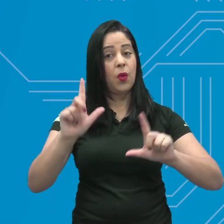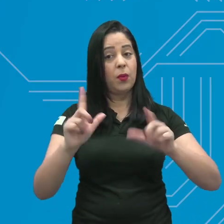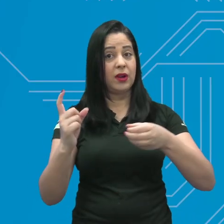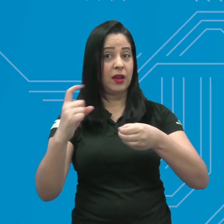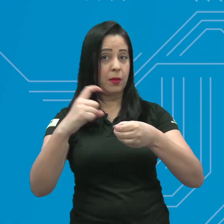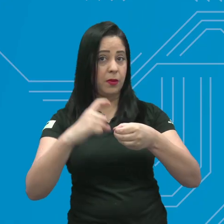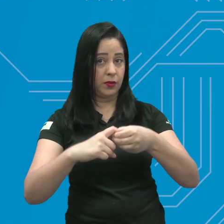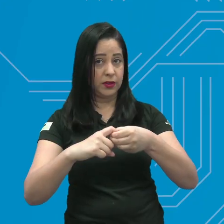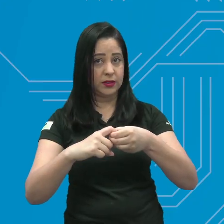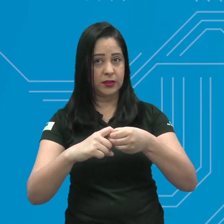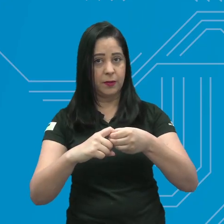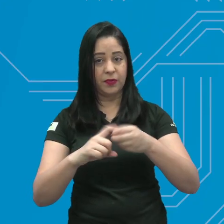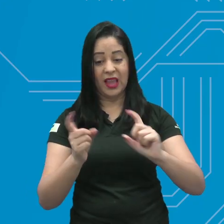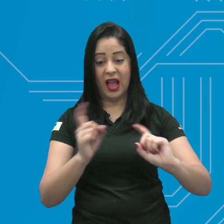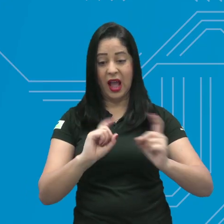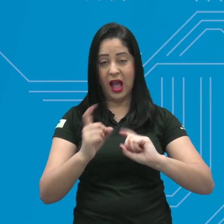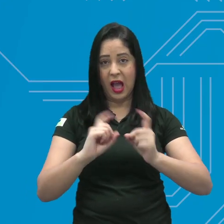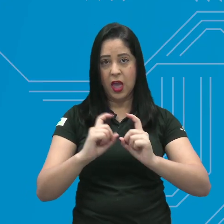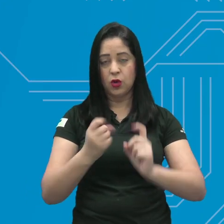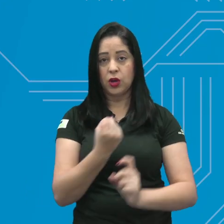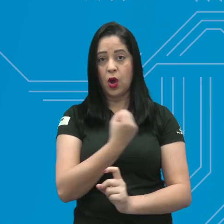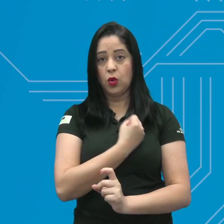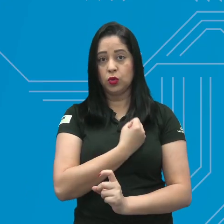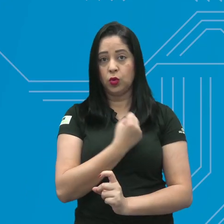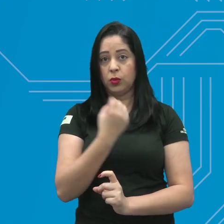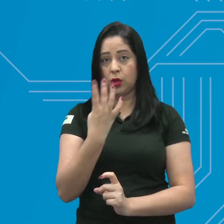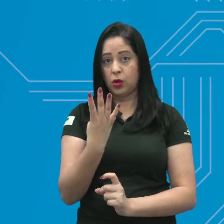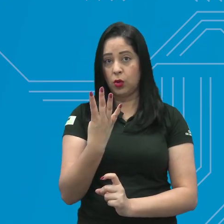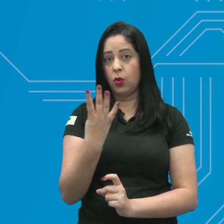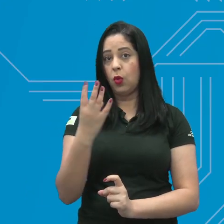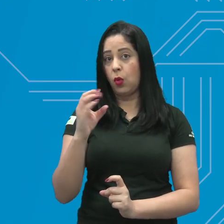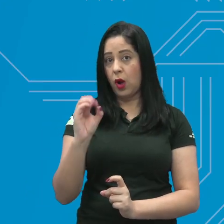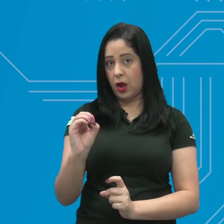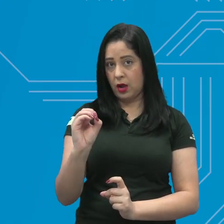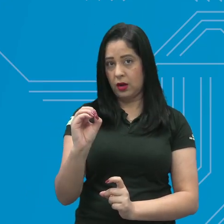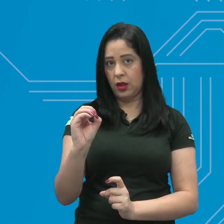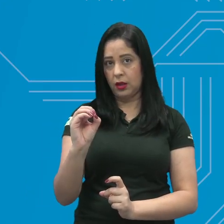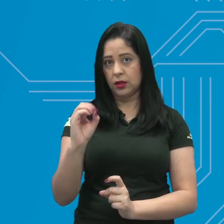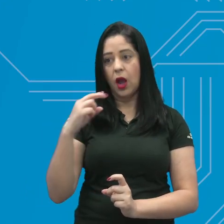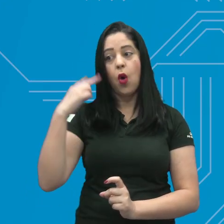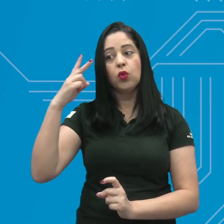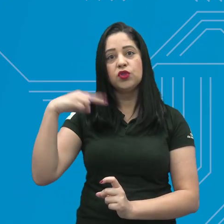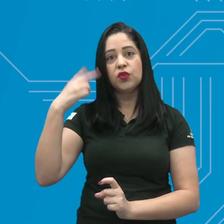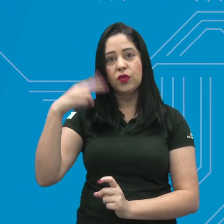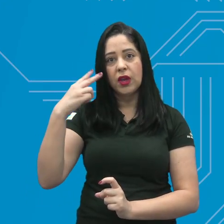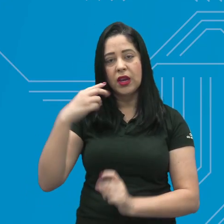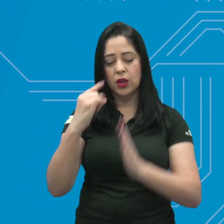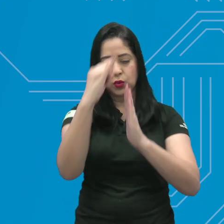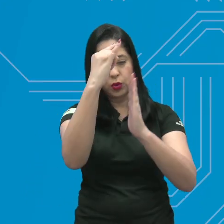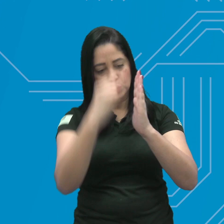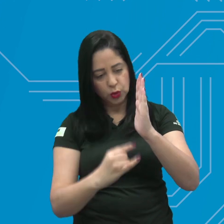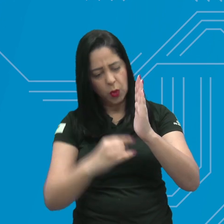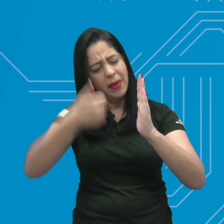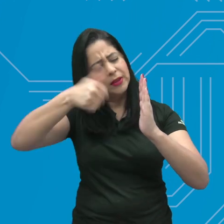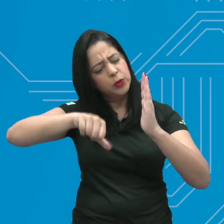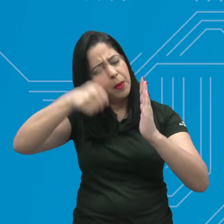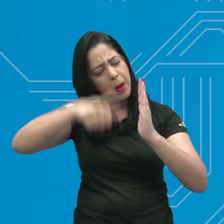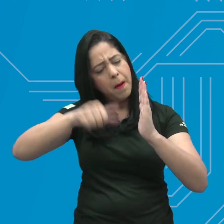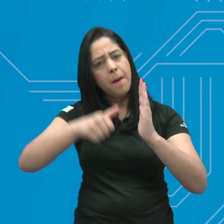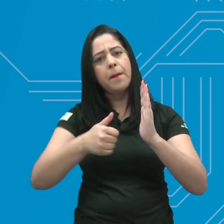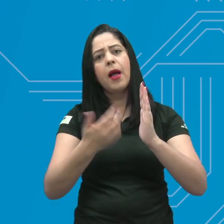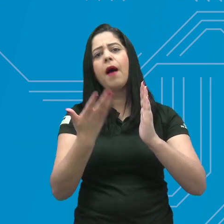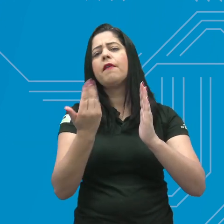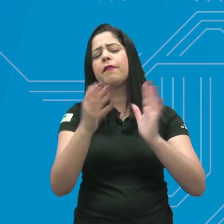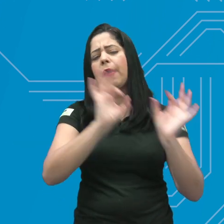Estamos de volta! Durante a 40ª sessão ordinária do ano, os vereadores apreciaram diversos documentos.